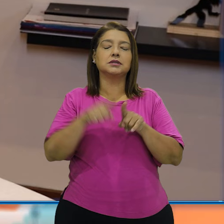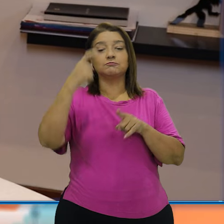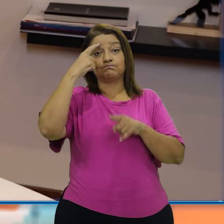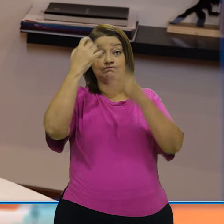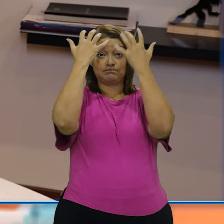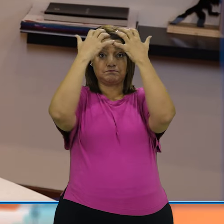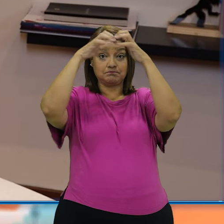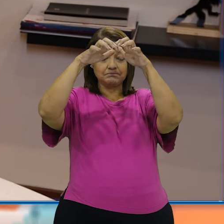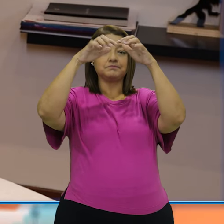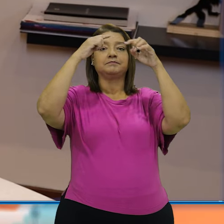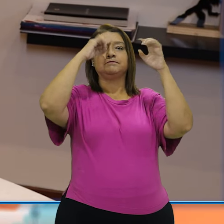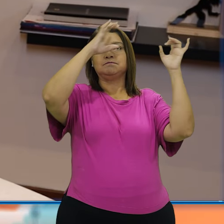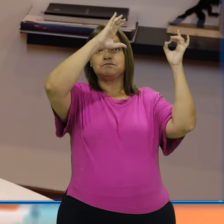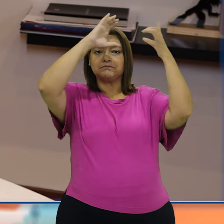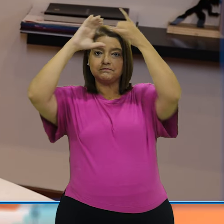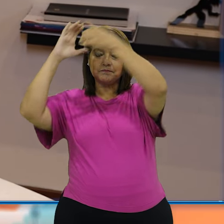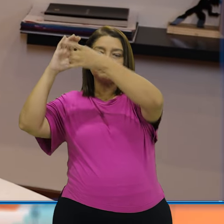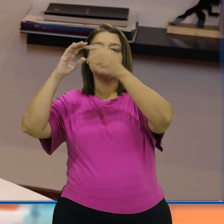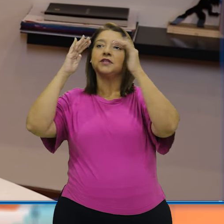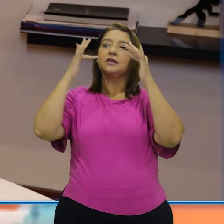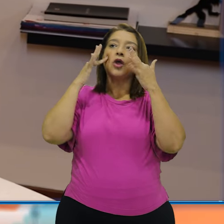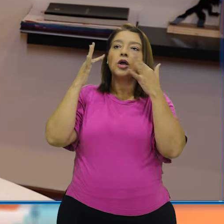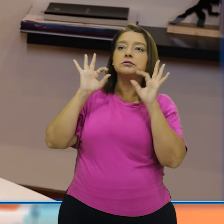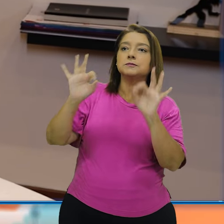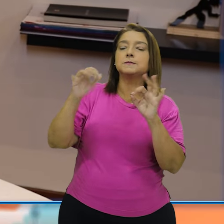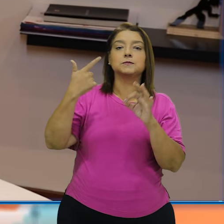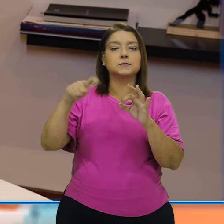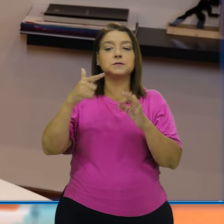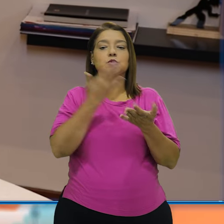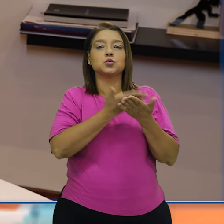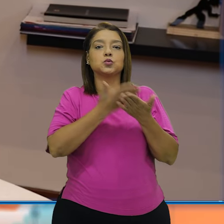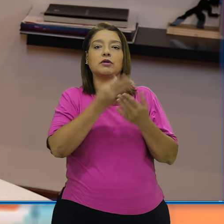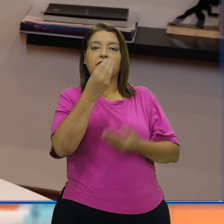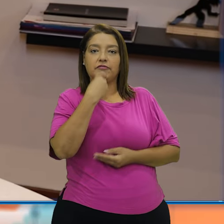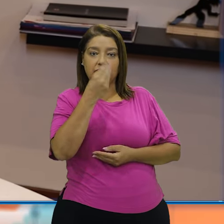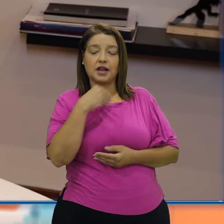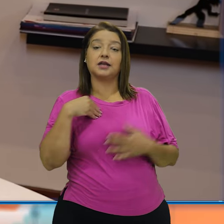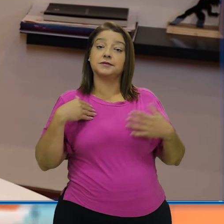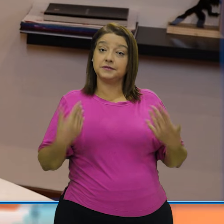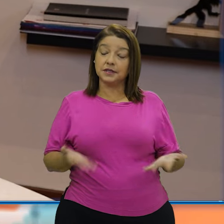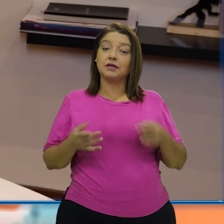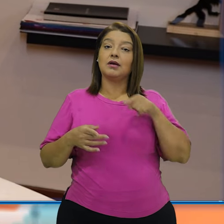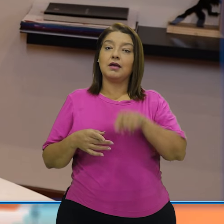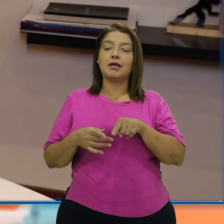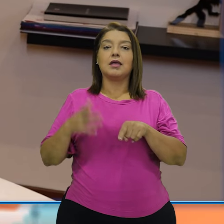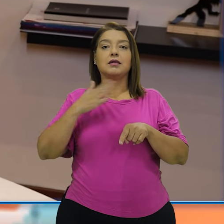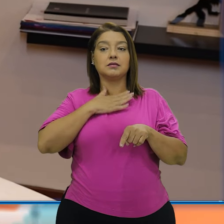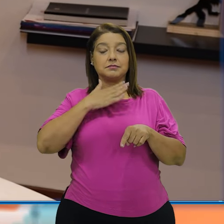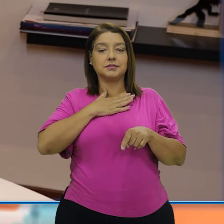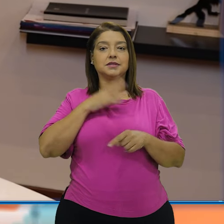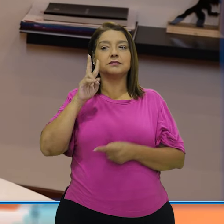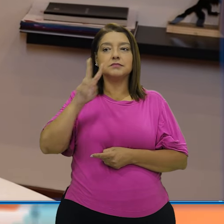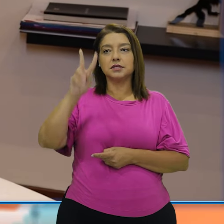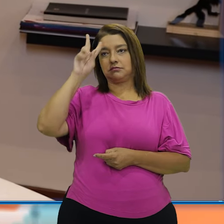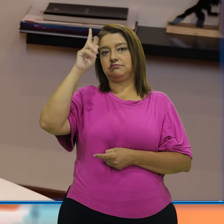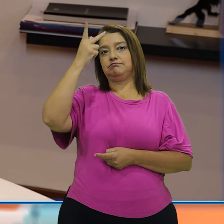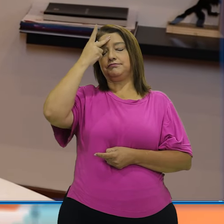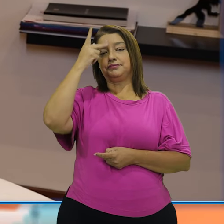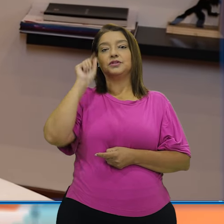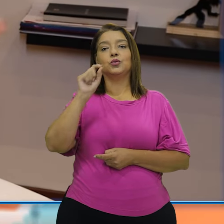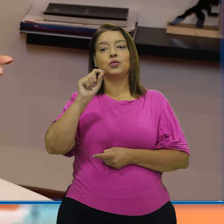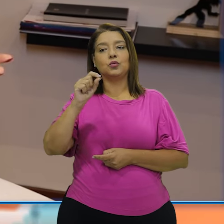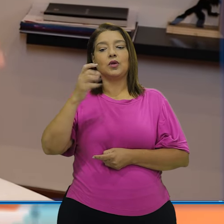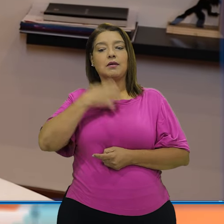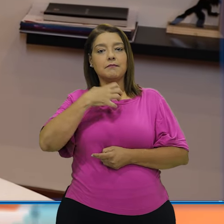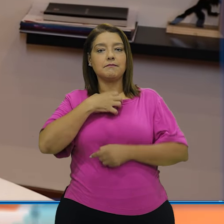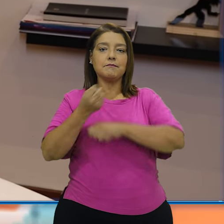como dificuldade de concentração e queda no desempenho escolar. A instabilidade emocional também é comum, que pode ser percebida como uma